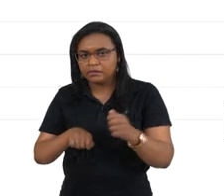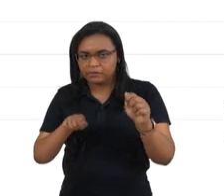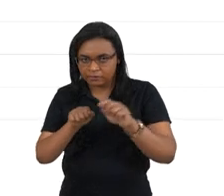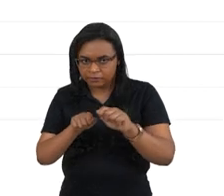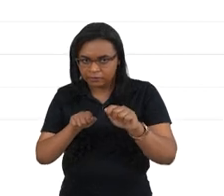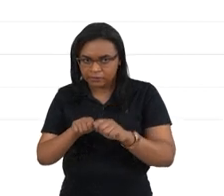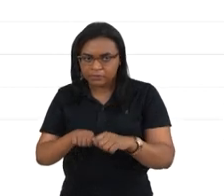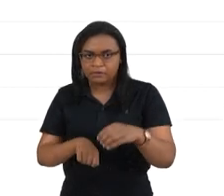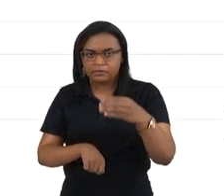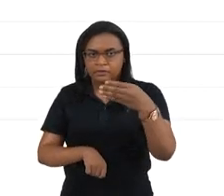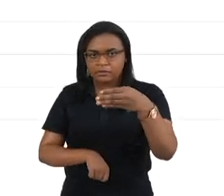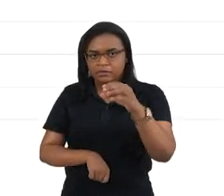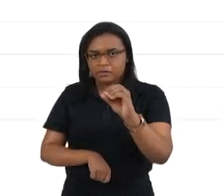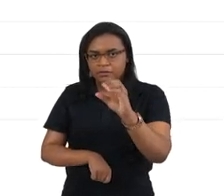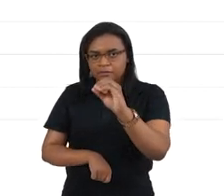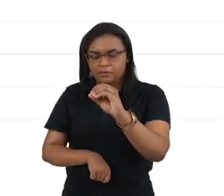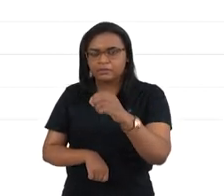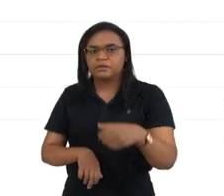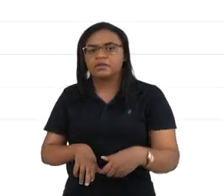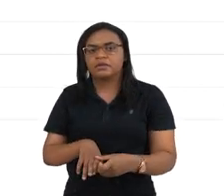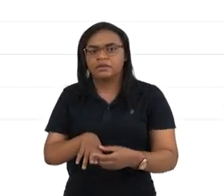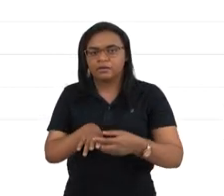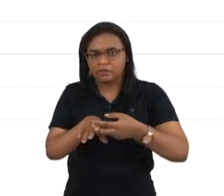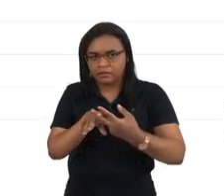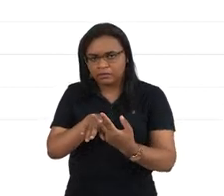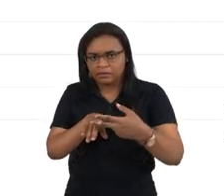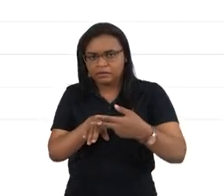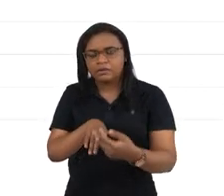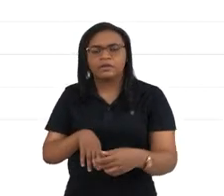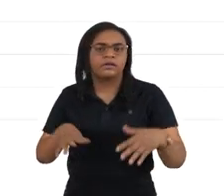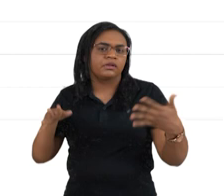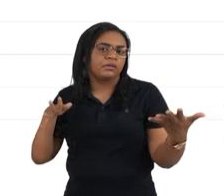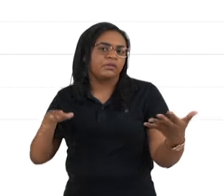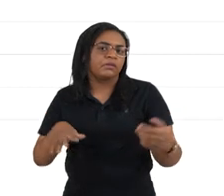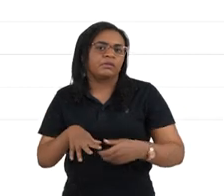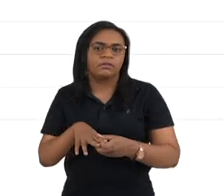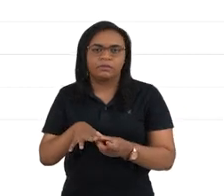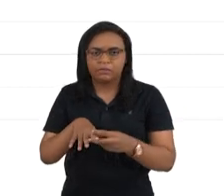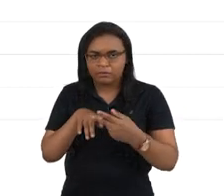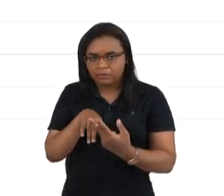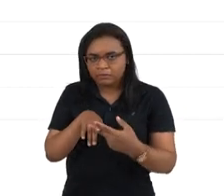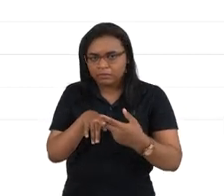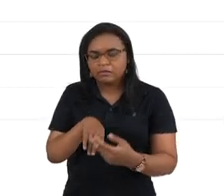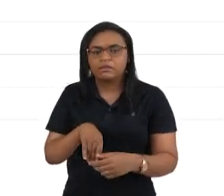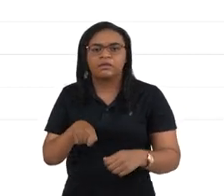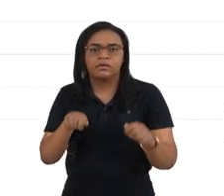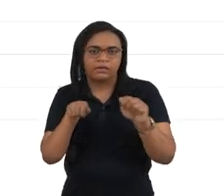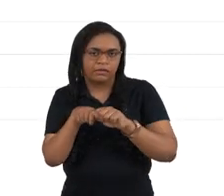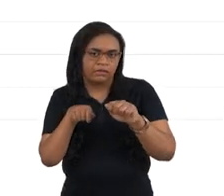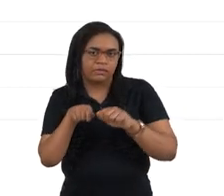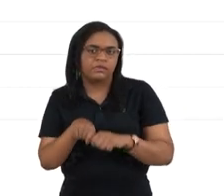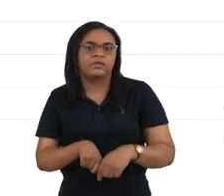400 peças. Aí ele pergunta agora, quantas peças desse mesmo tipo serão produzidas por